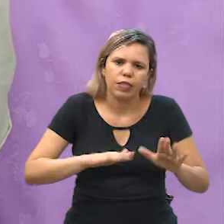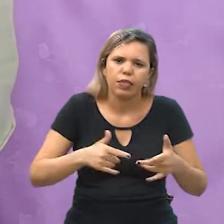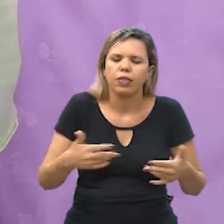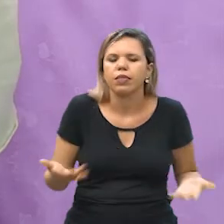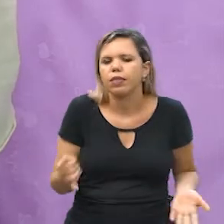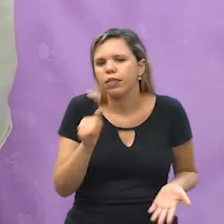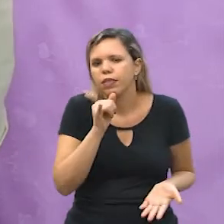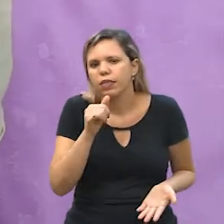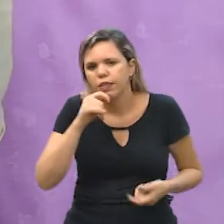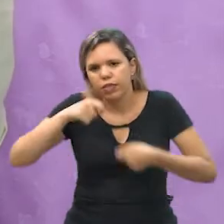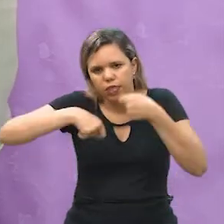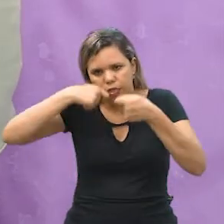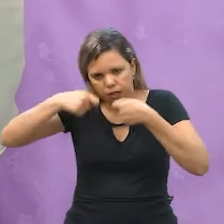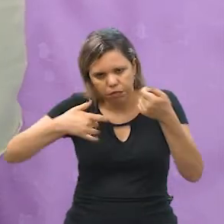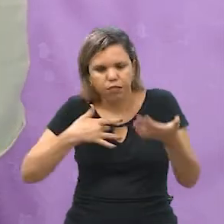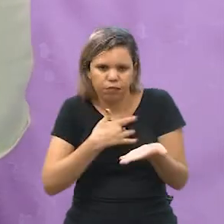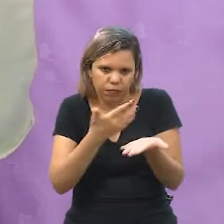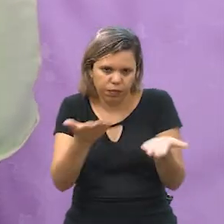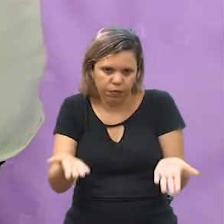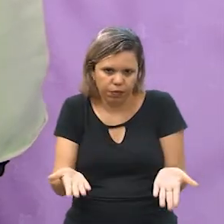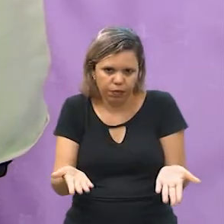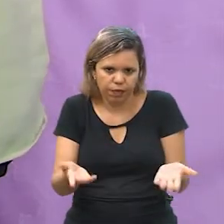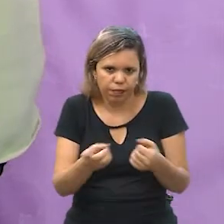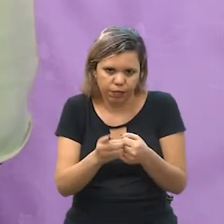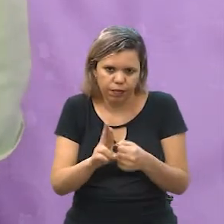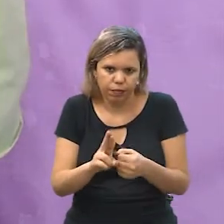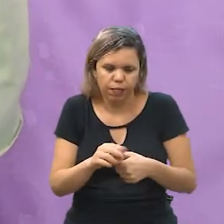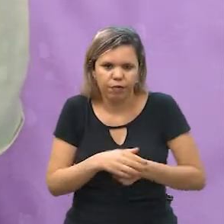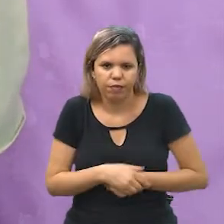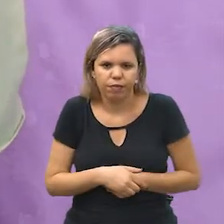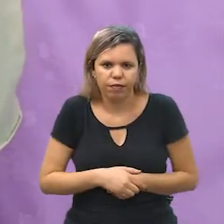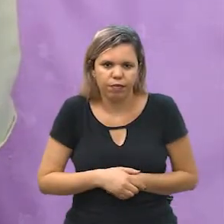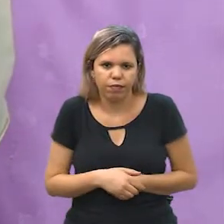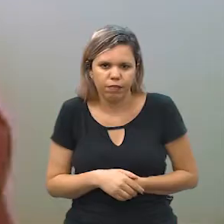cuidados, por exemplo, na alimentação saudável, né, doutora?